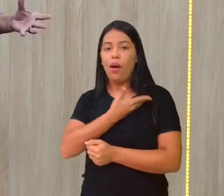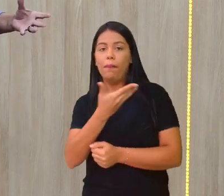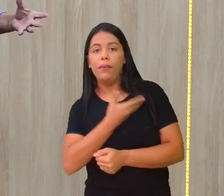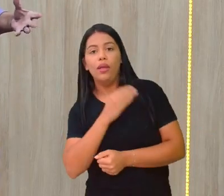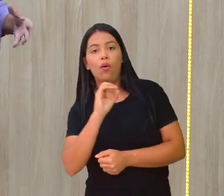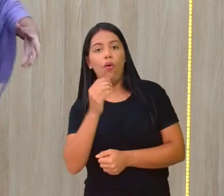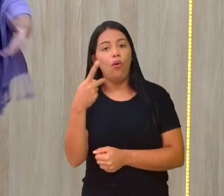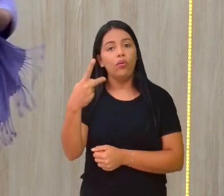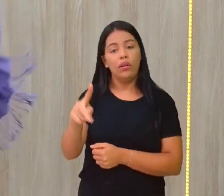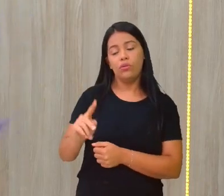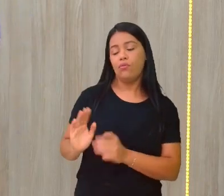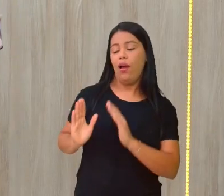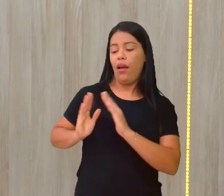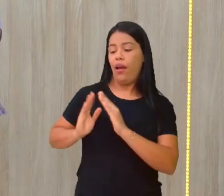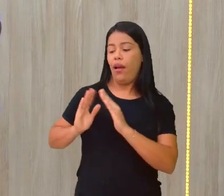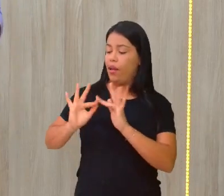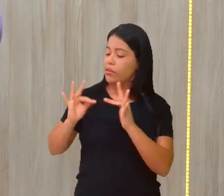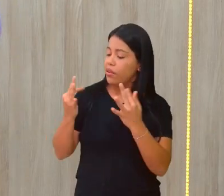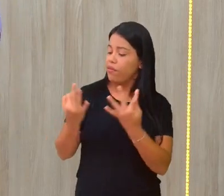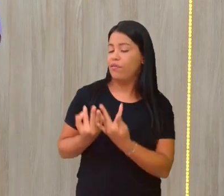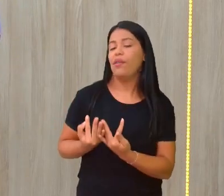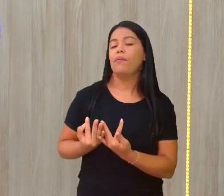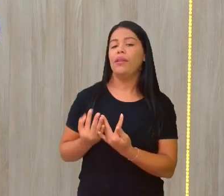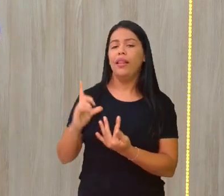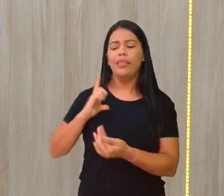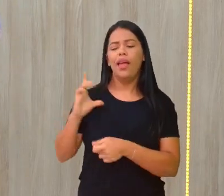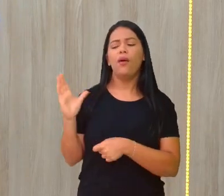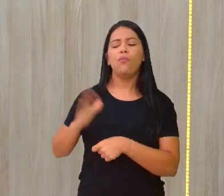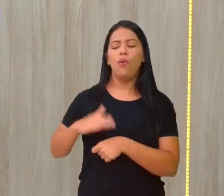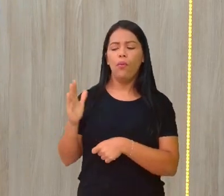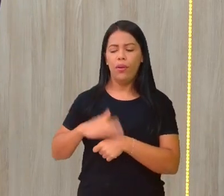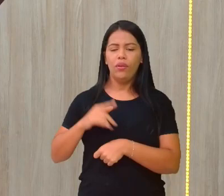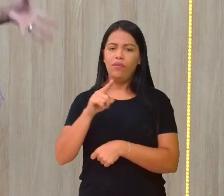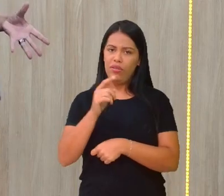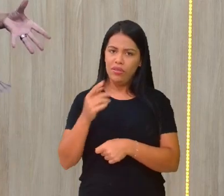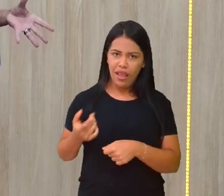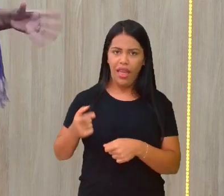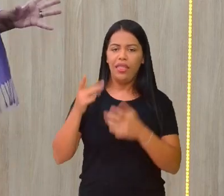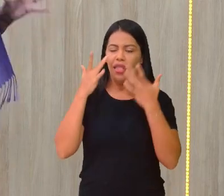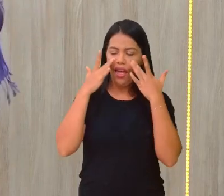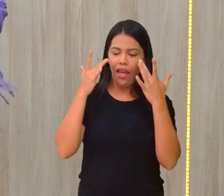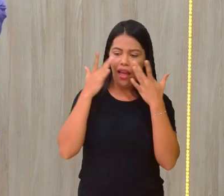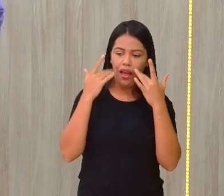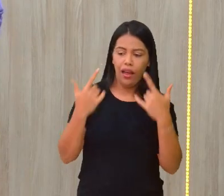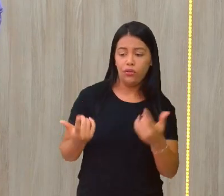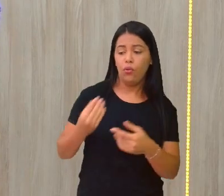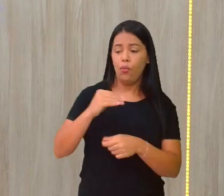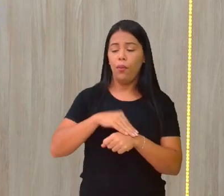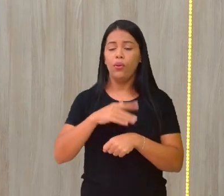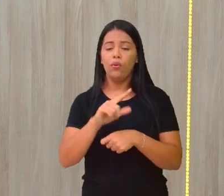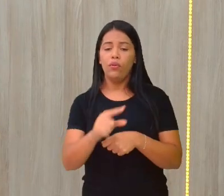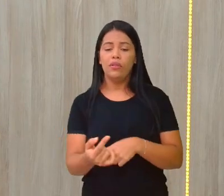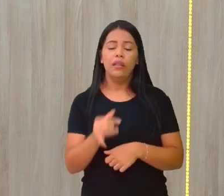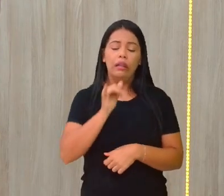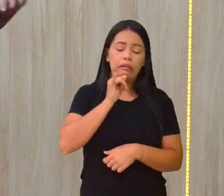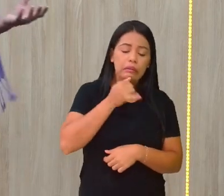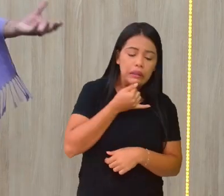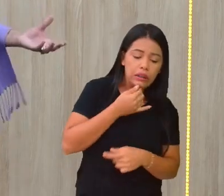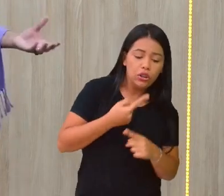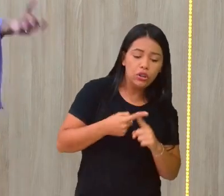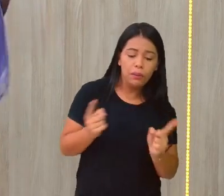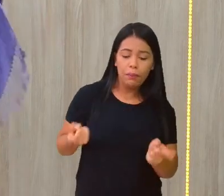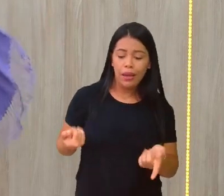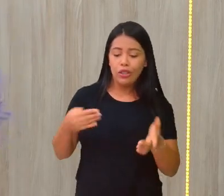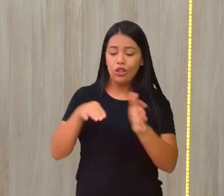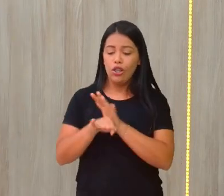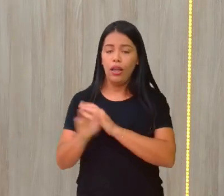casa, existe um momento que você é teatral. No momento que você está triste, mas você vai receber pessoas na sua casa e você vai ter que sorrir,